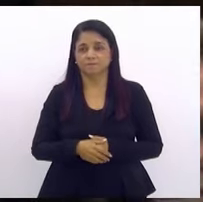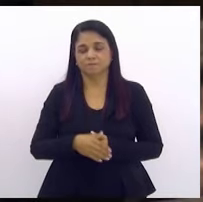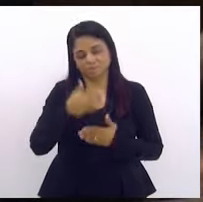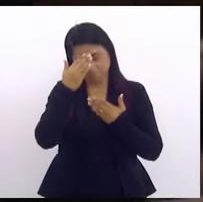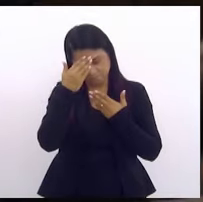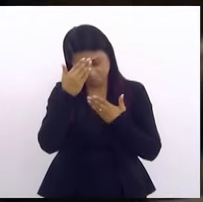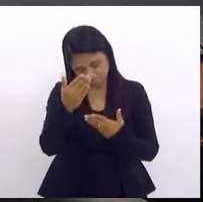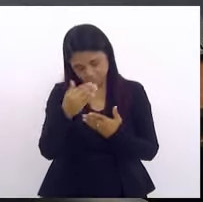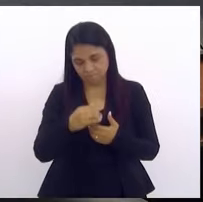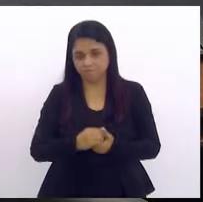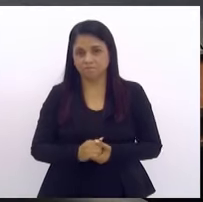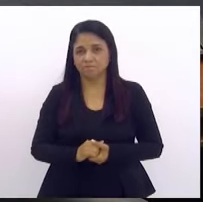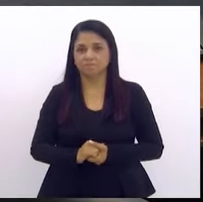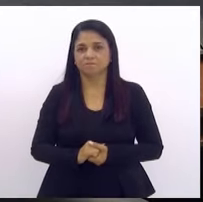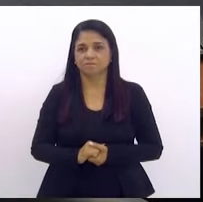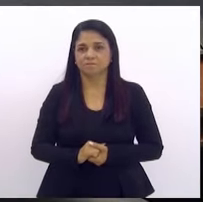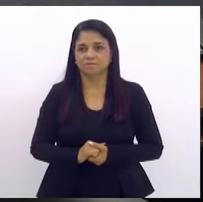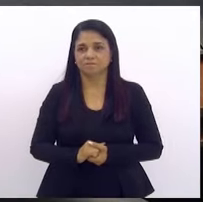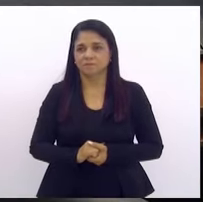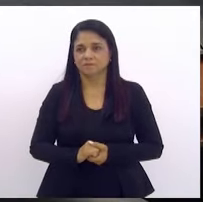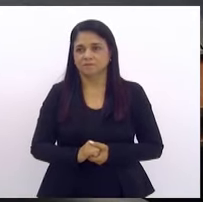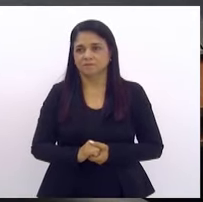Obrigado, hein?